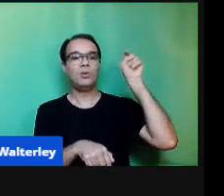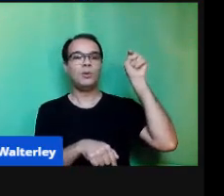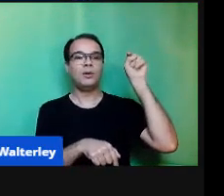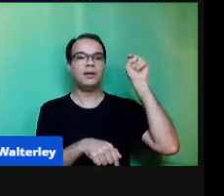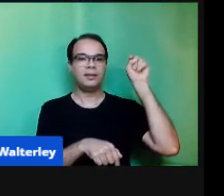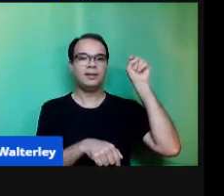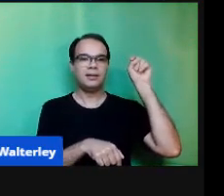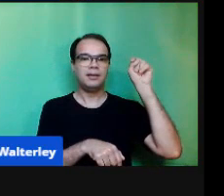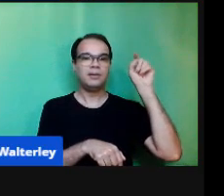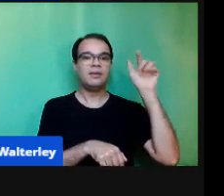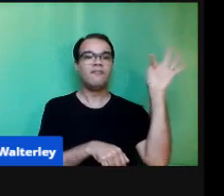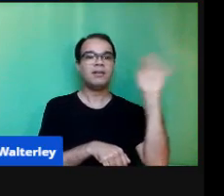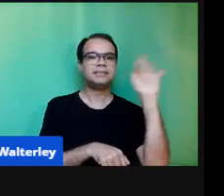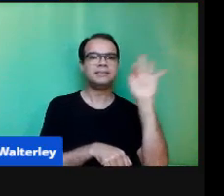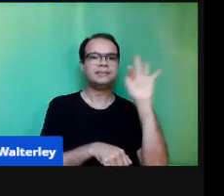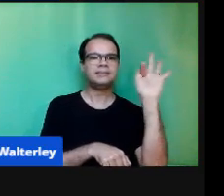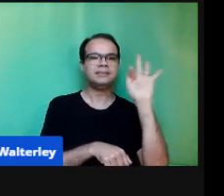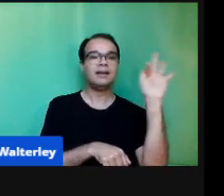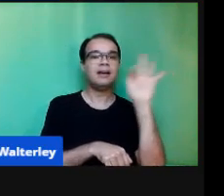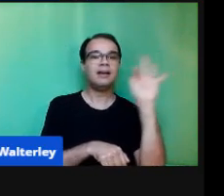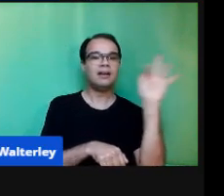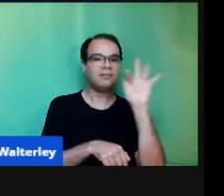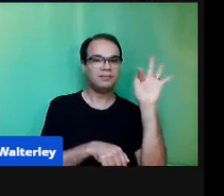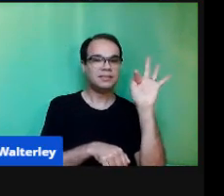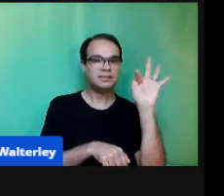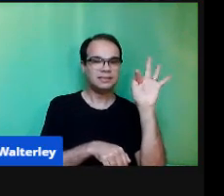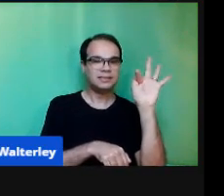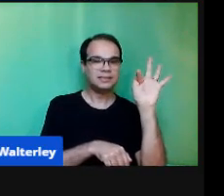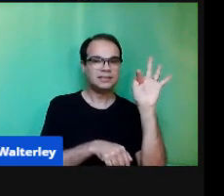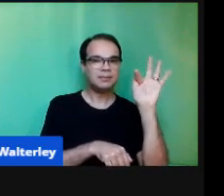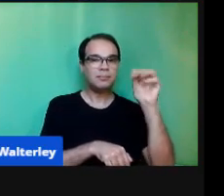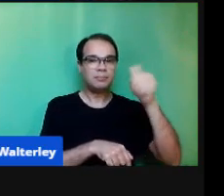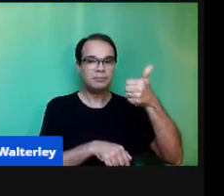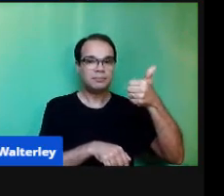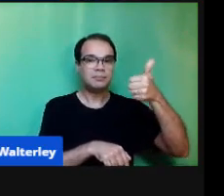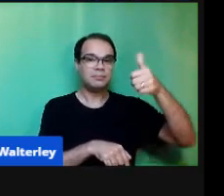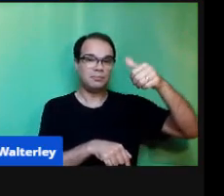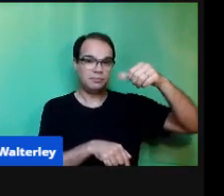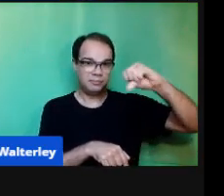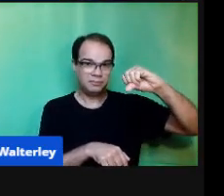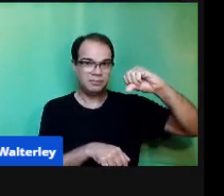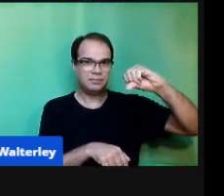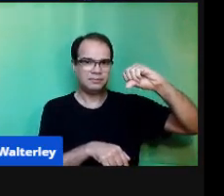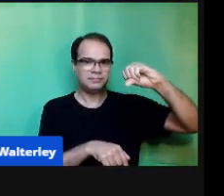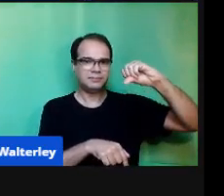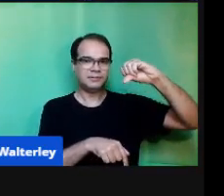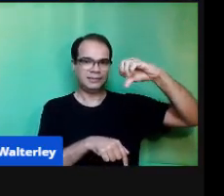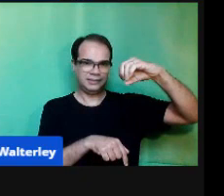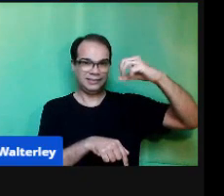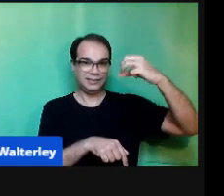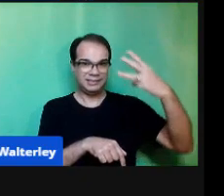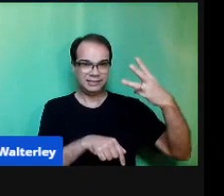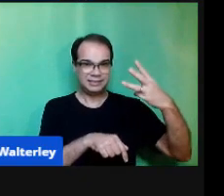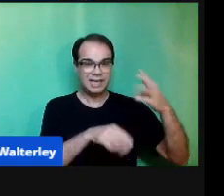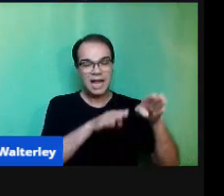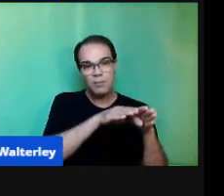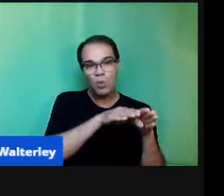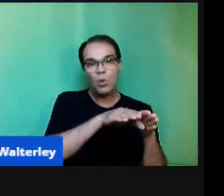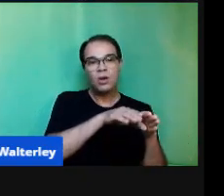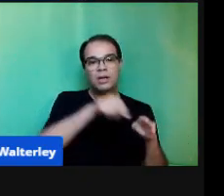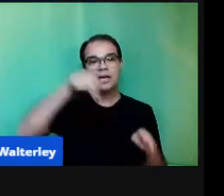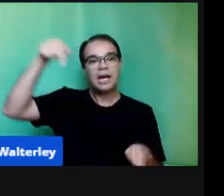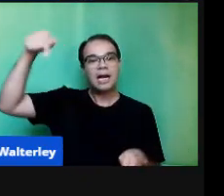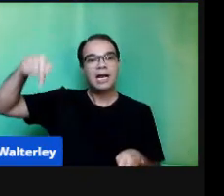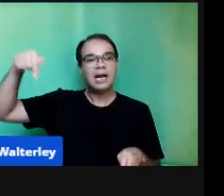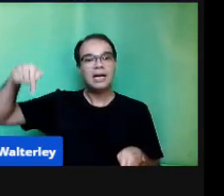do Sul, mais precisamente em Corumbá. Armaram uma tenda assim, num circo na